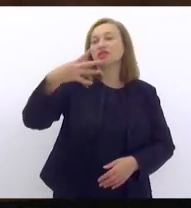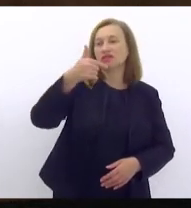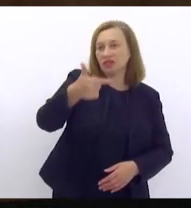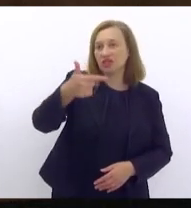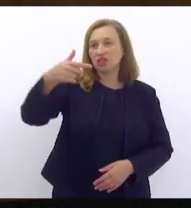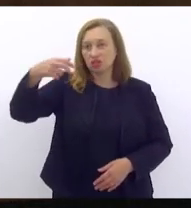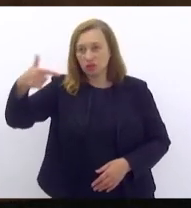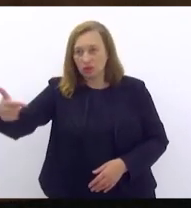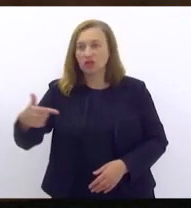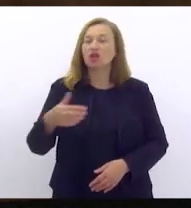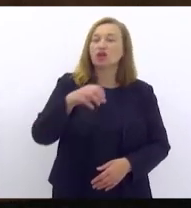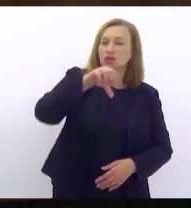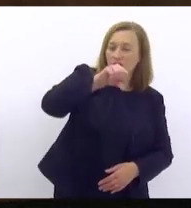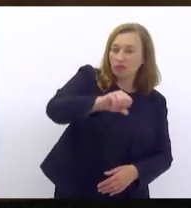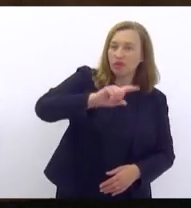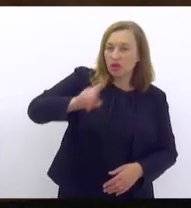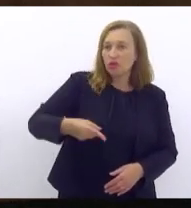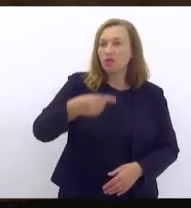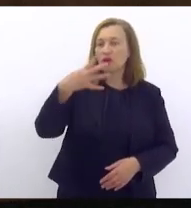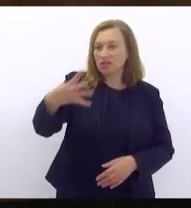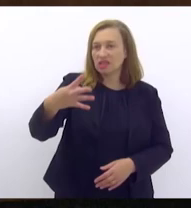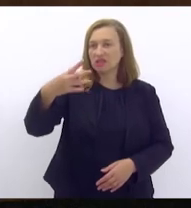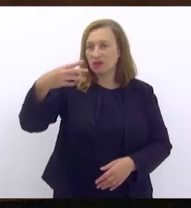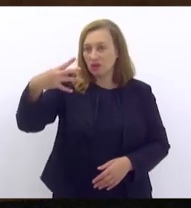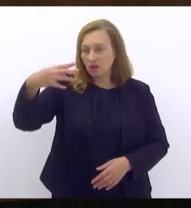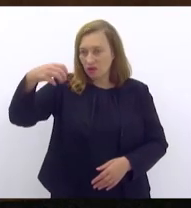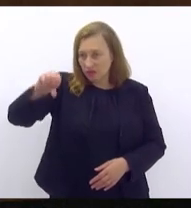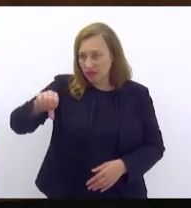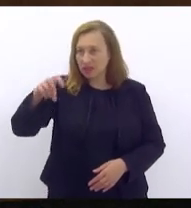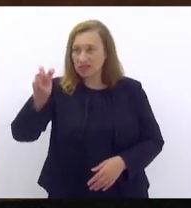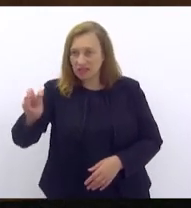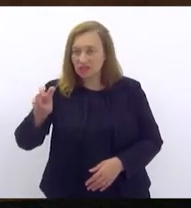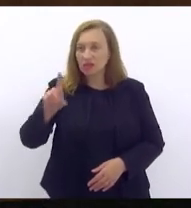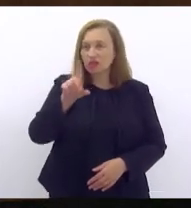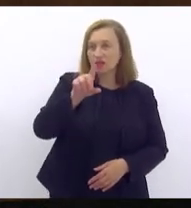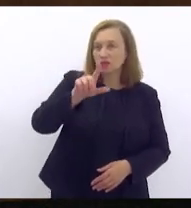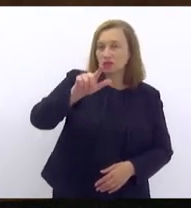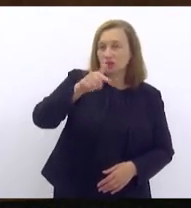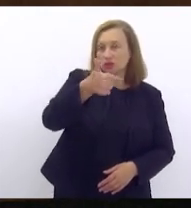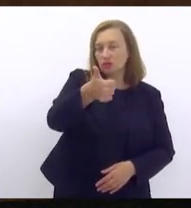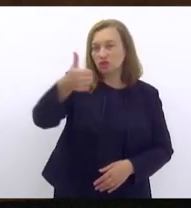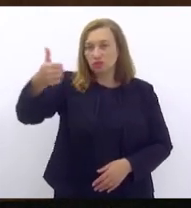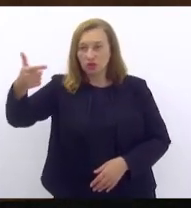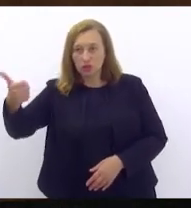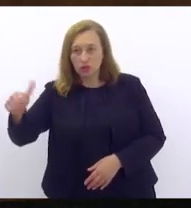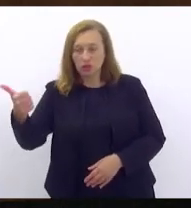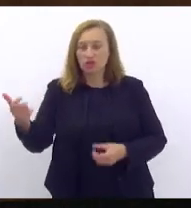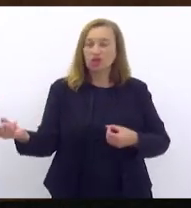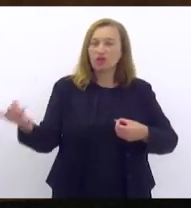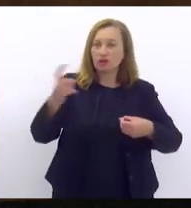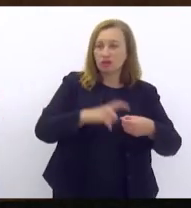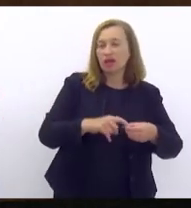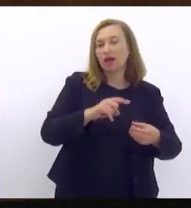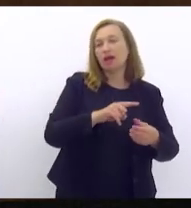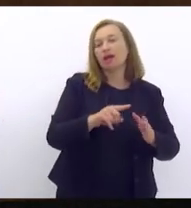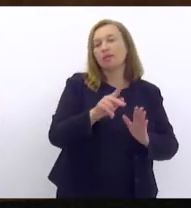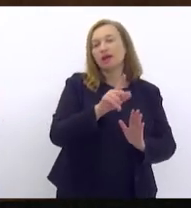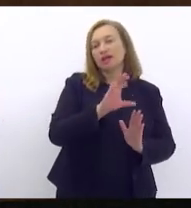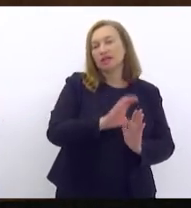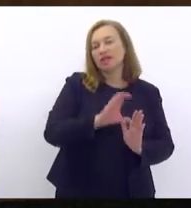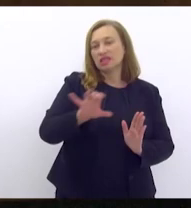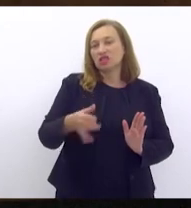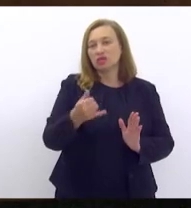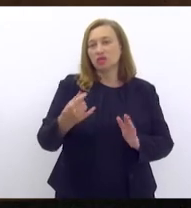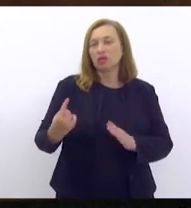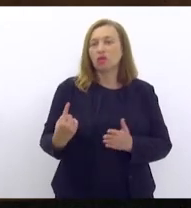9.895 de 22. Então, se Vossa Excelência puder deferir a remessa para a CCJ, fico compromisso da CCJ liberar